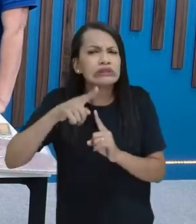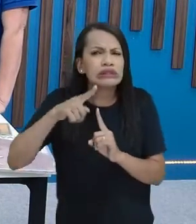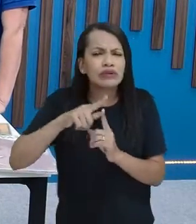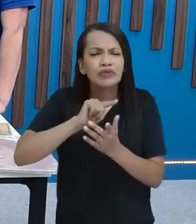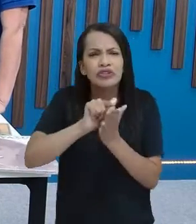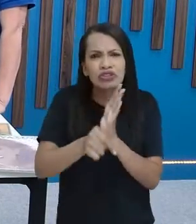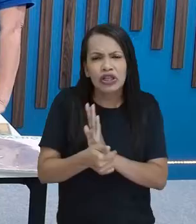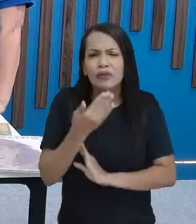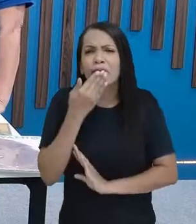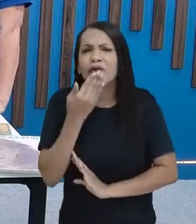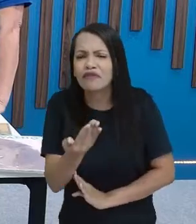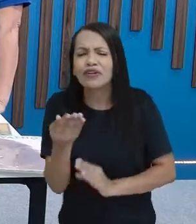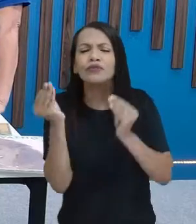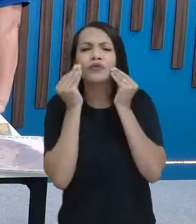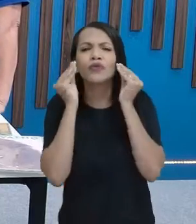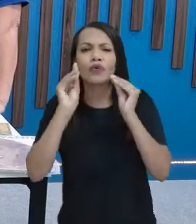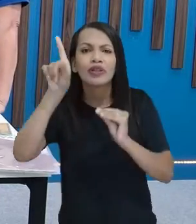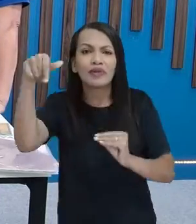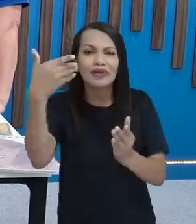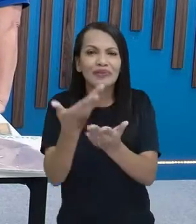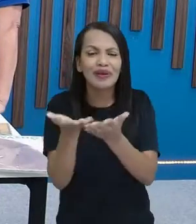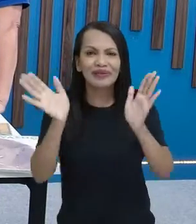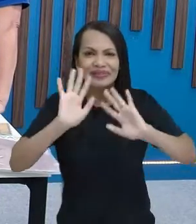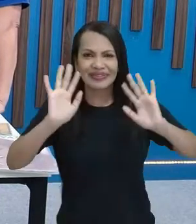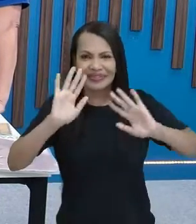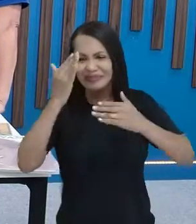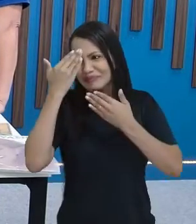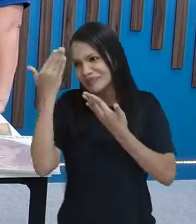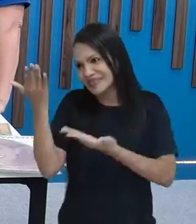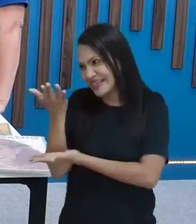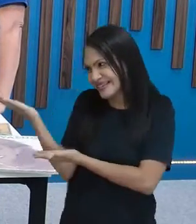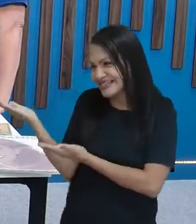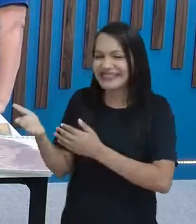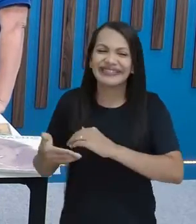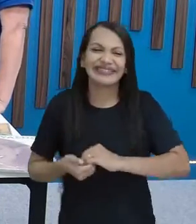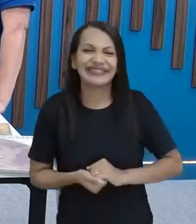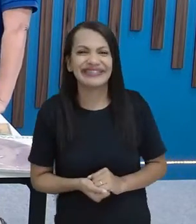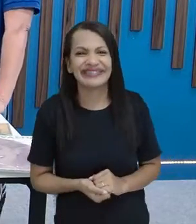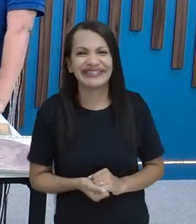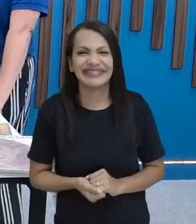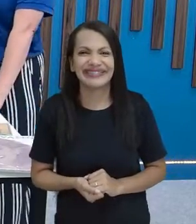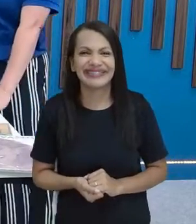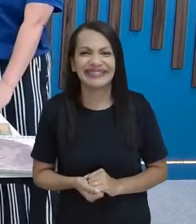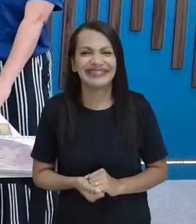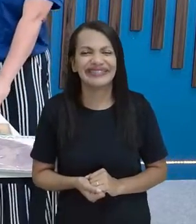preferidos. Tá bom? Um beijo e até a próxima aula. Muito obrigada, meninas.